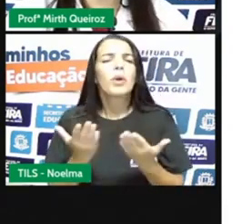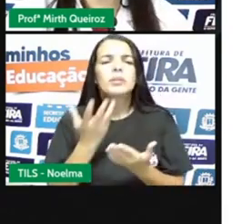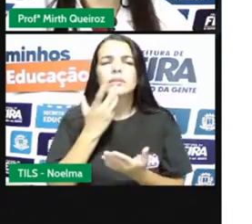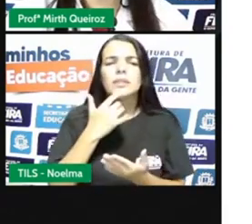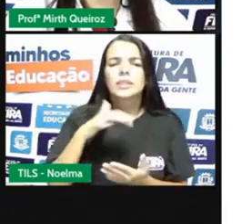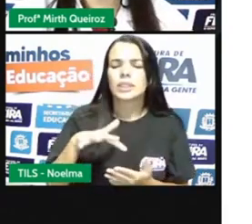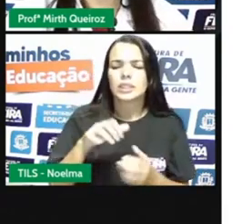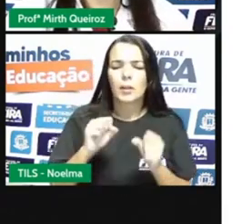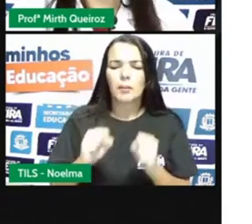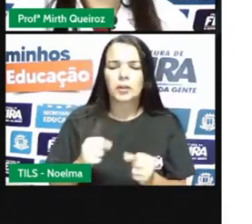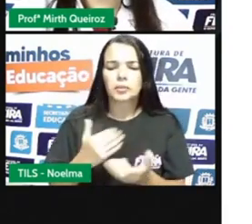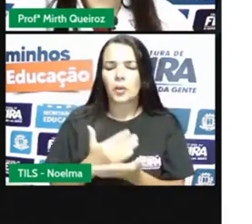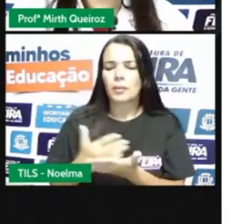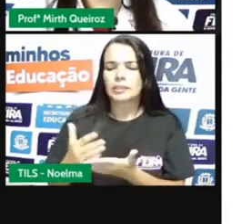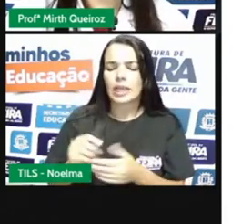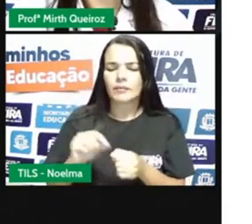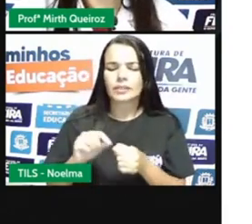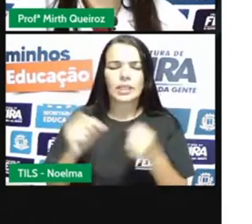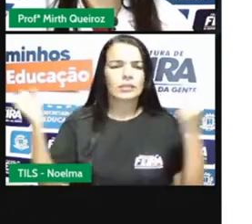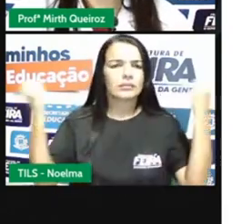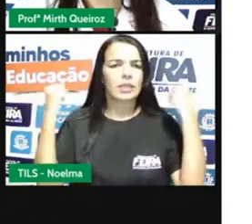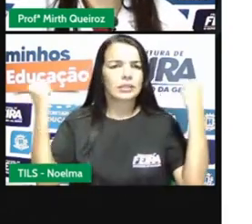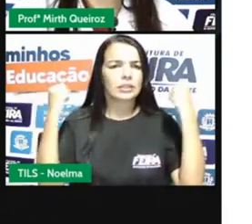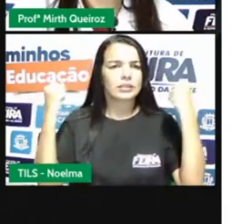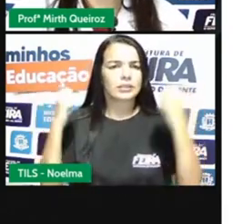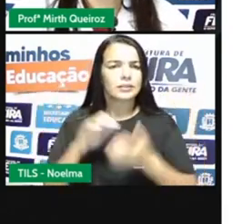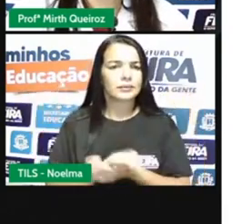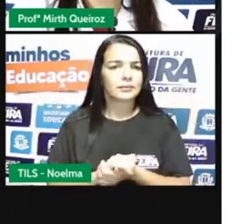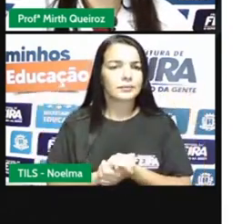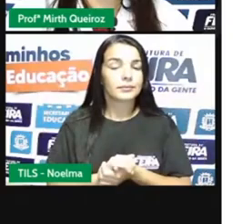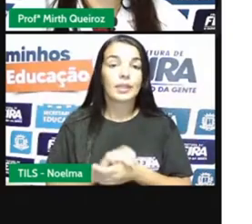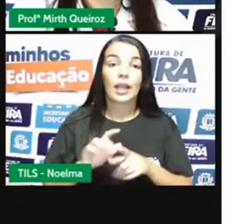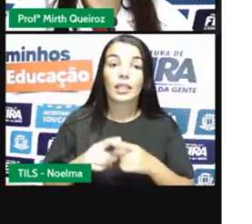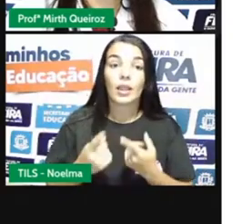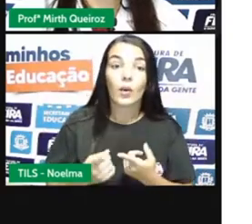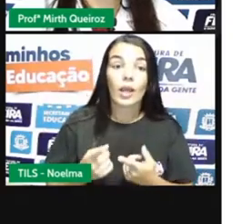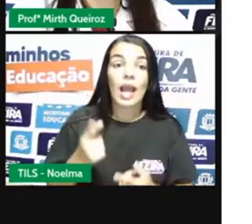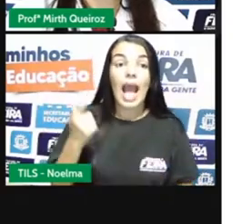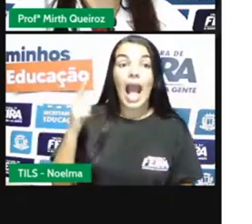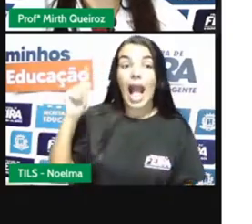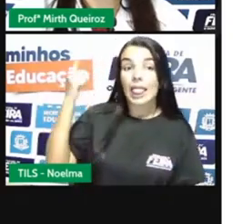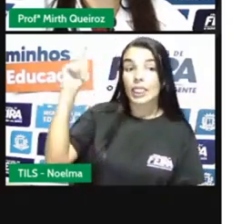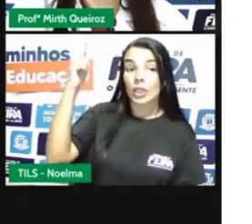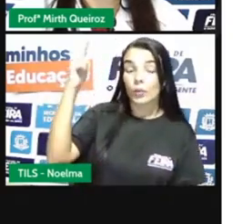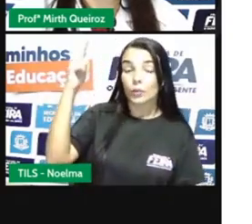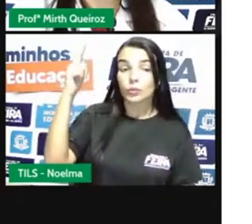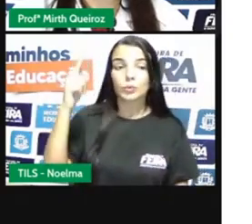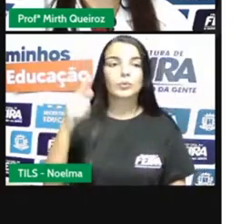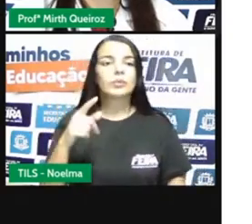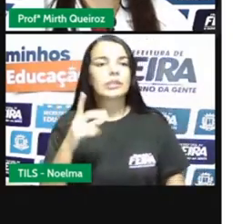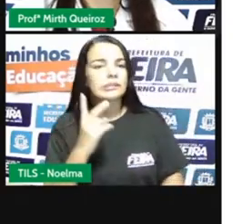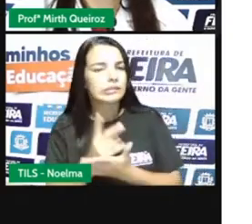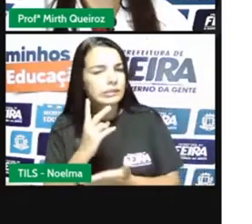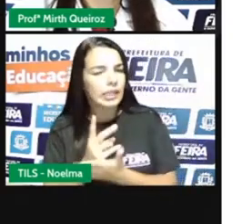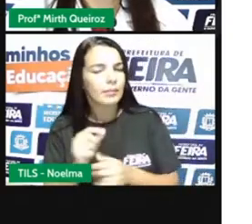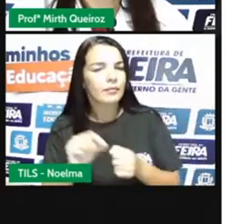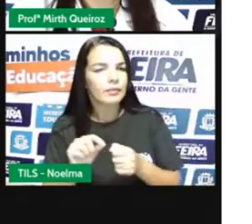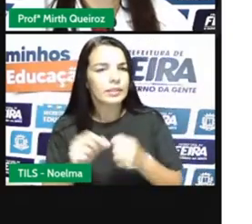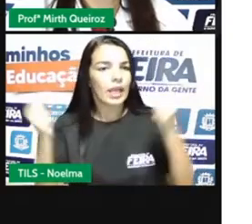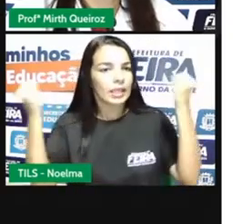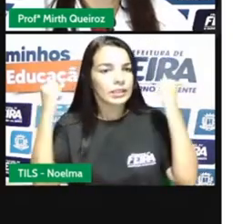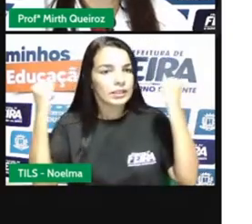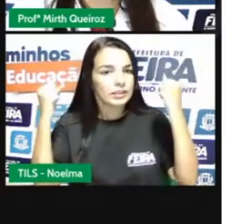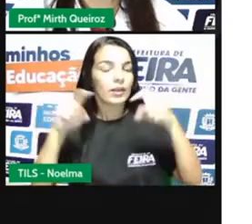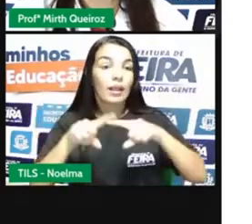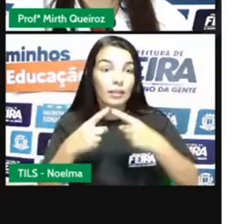fazer exercícios? Se para os adultos evitar o sedentarismo é indispensável, para as crianças essa